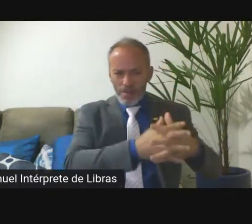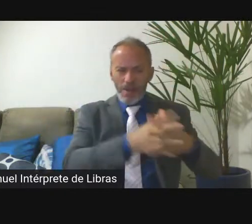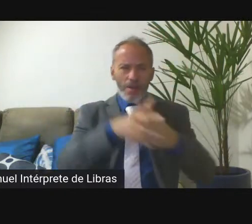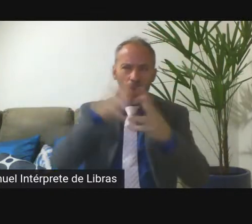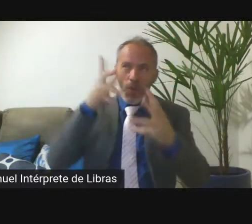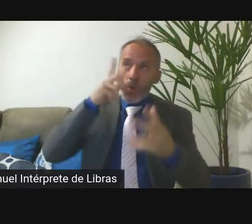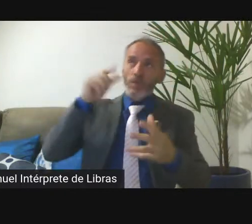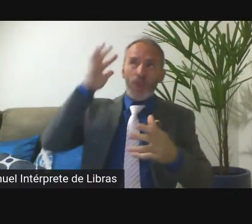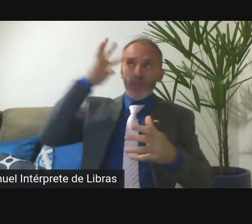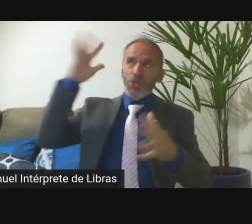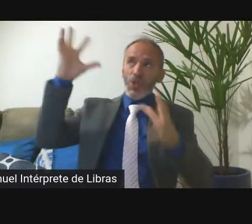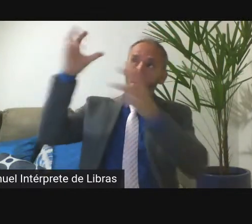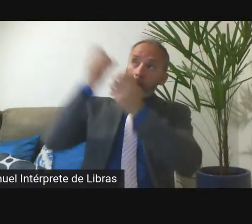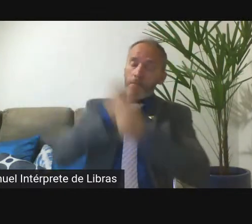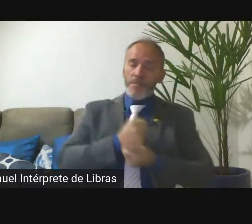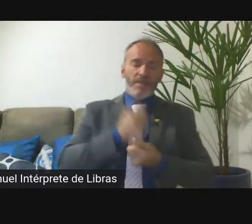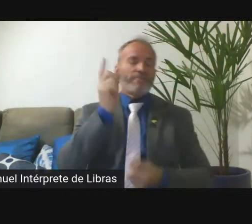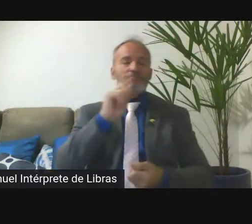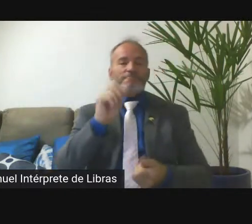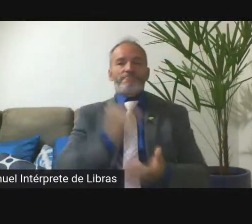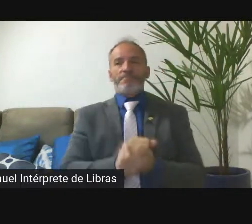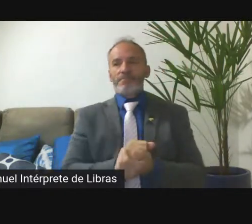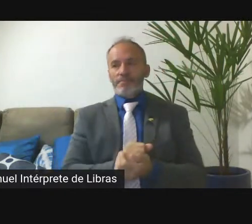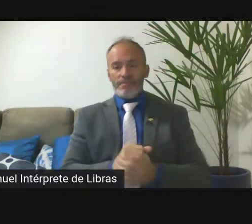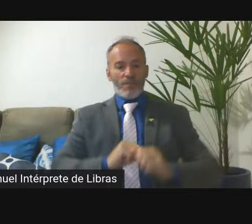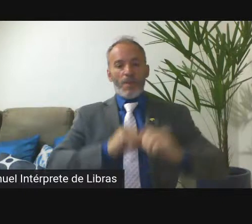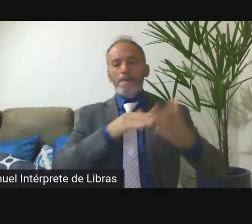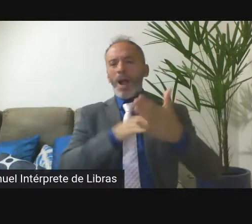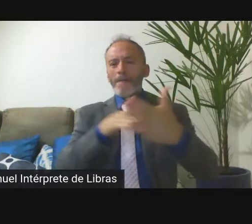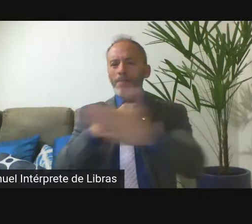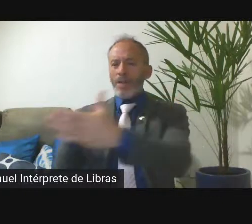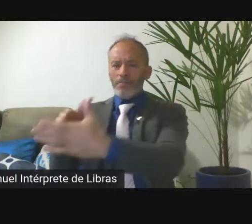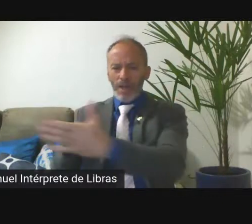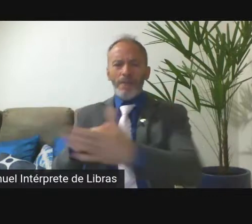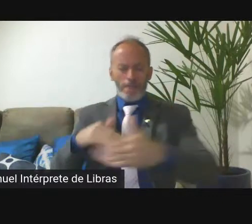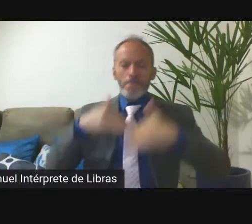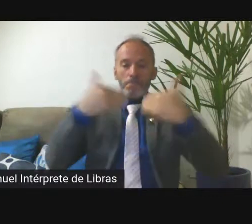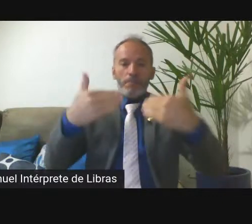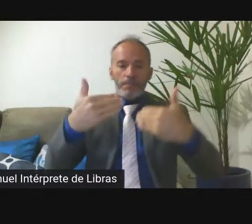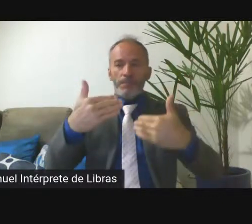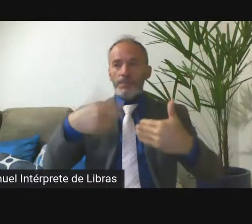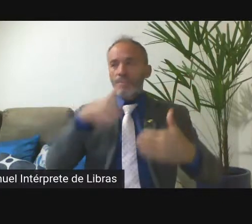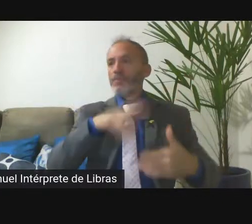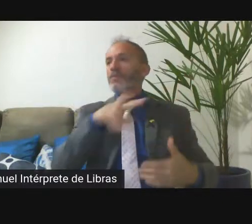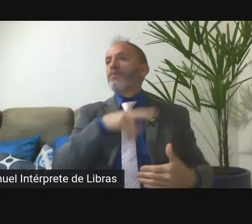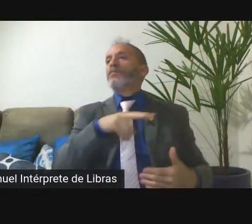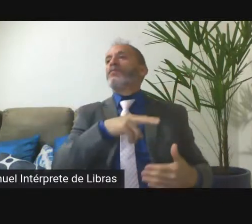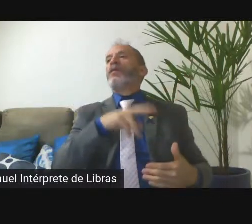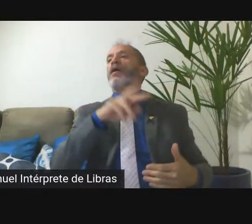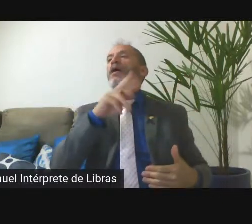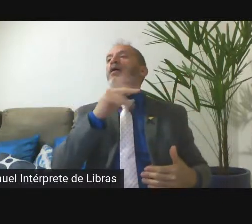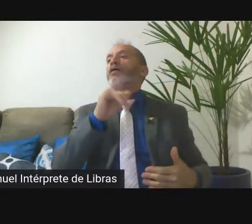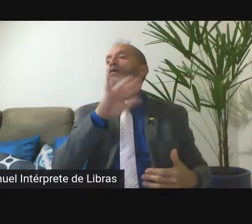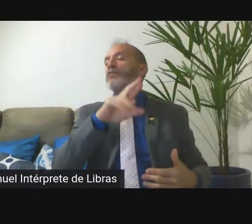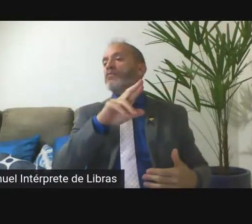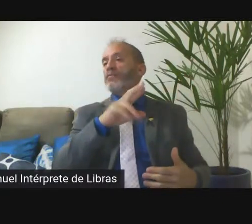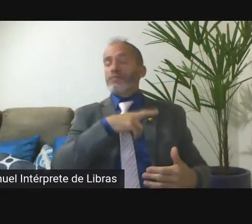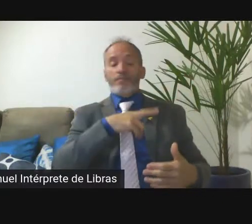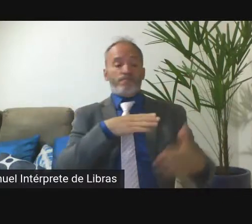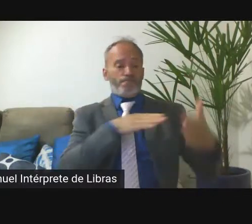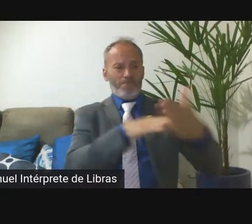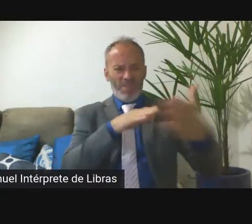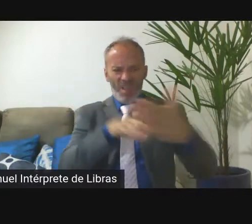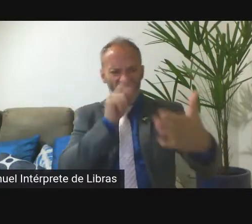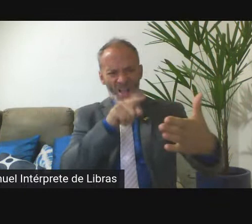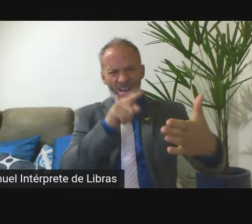de seus sonhos. Enfrentem os obstáculos, pois, como dizia o Henry Ford, obstáculos são aquelas